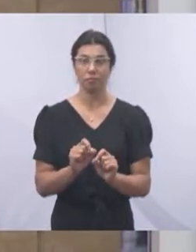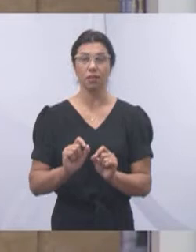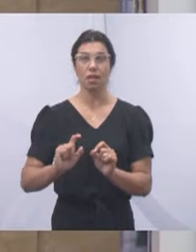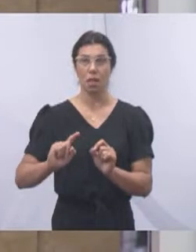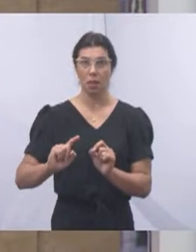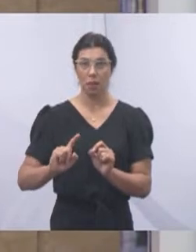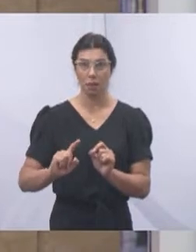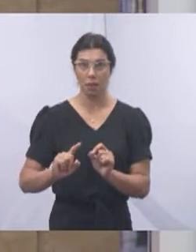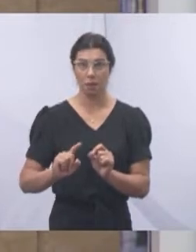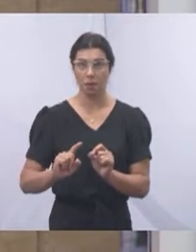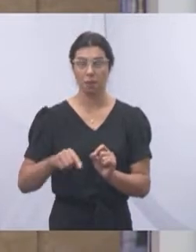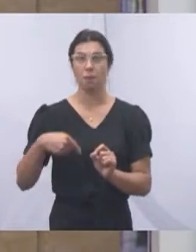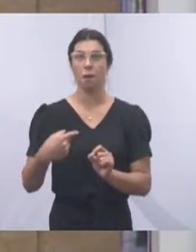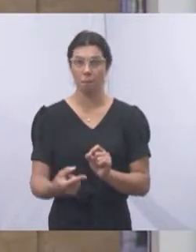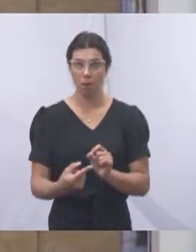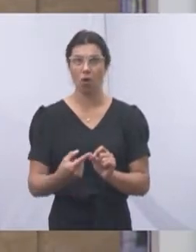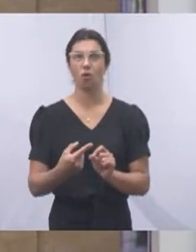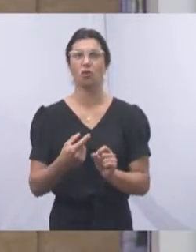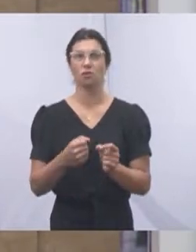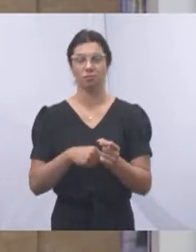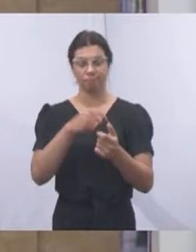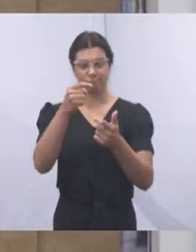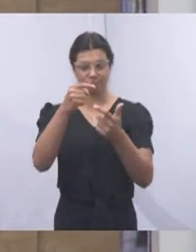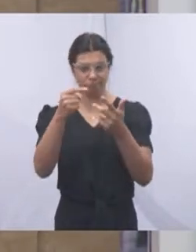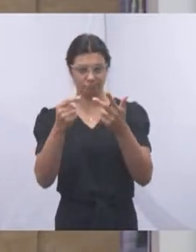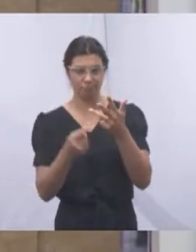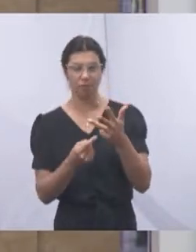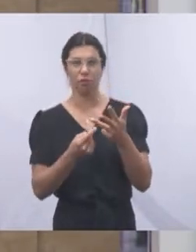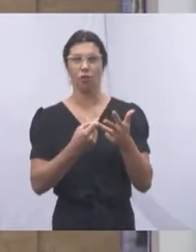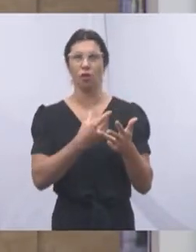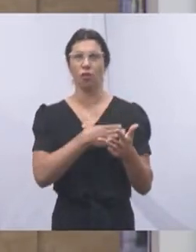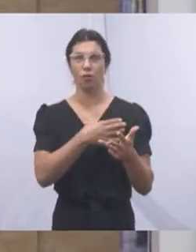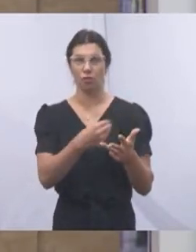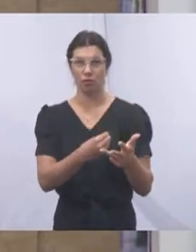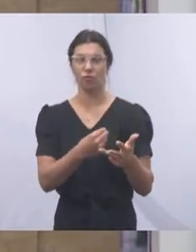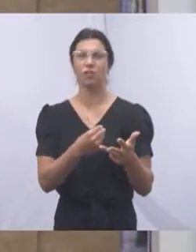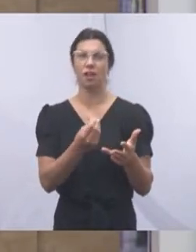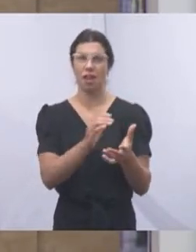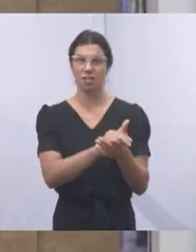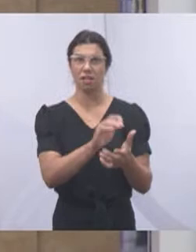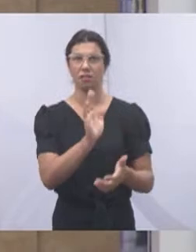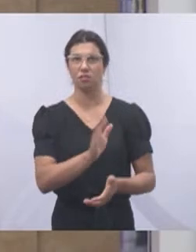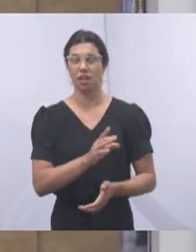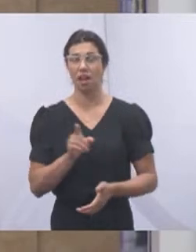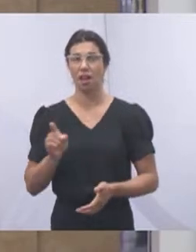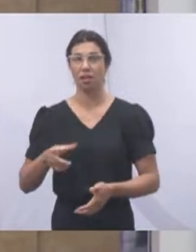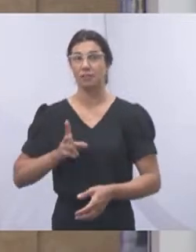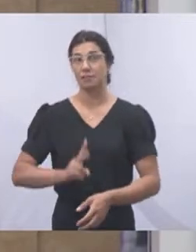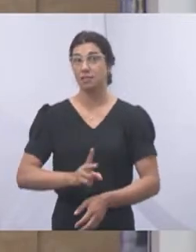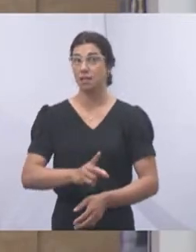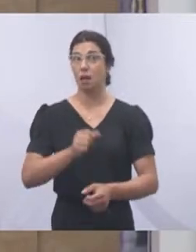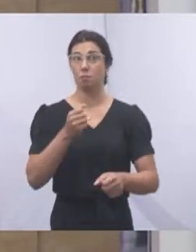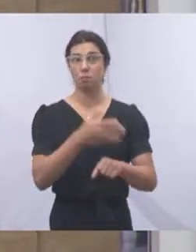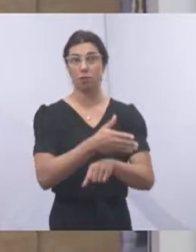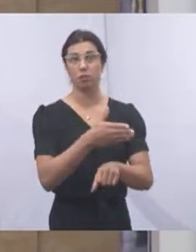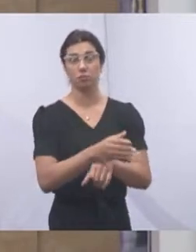depois das filhas já adultas e casadas, ele também participava das comunidades aos quais